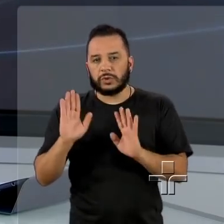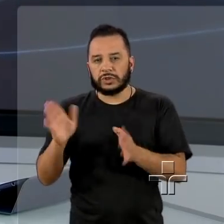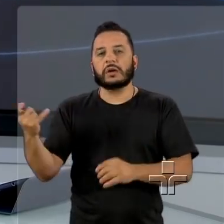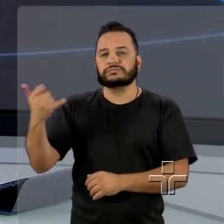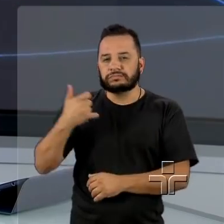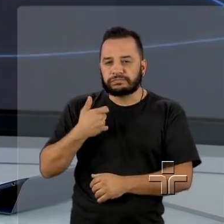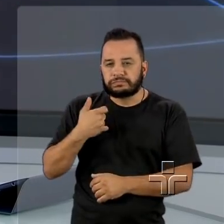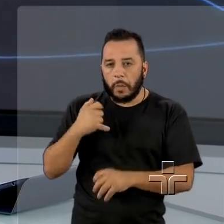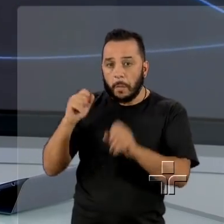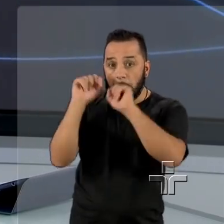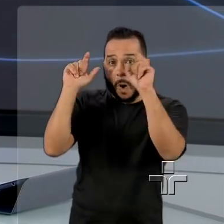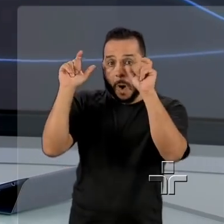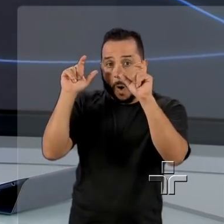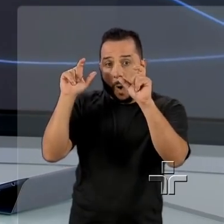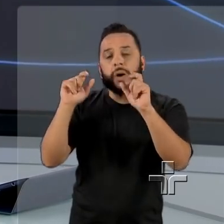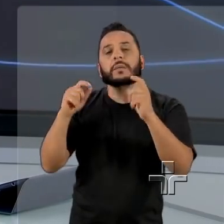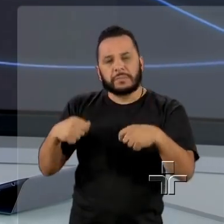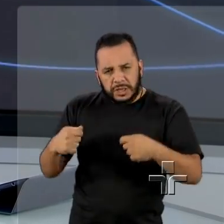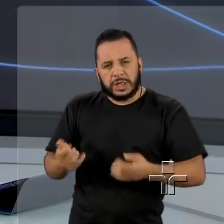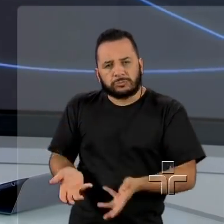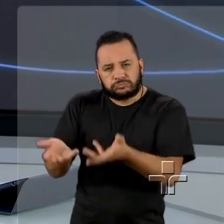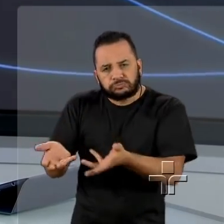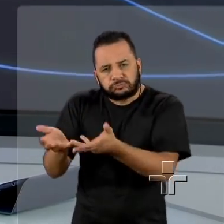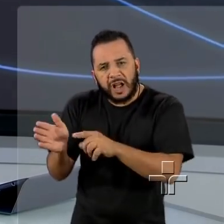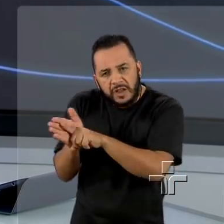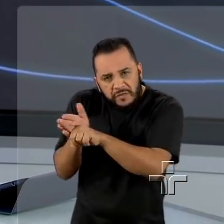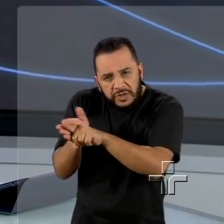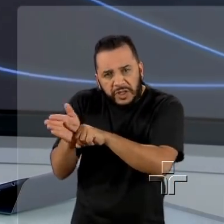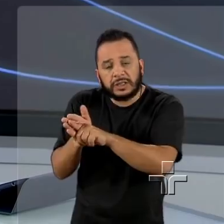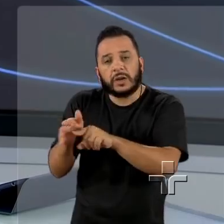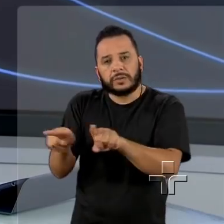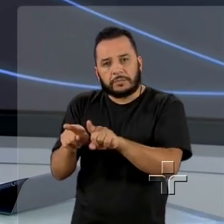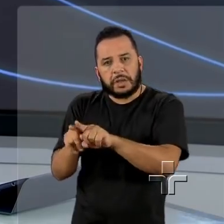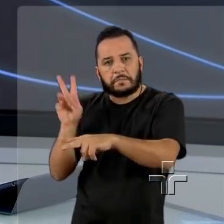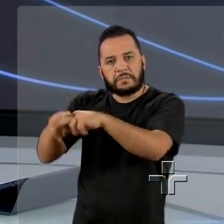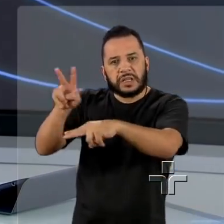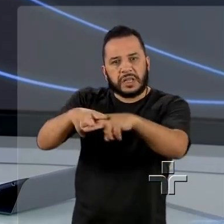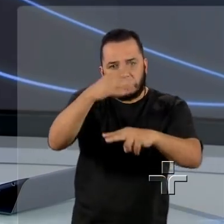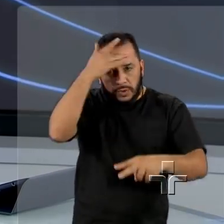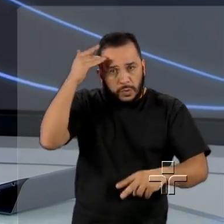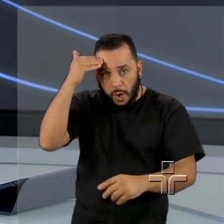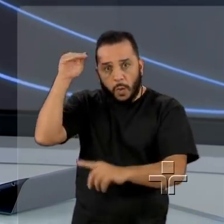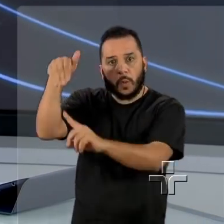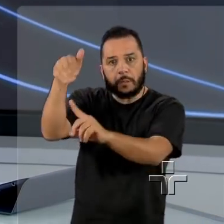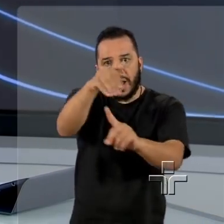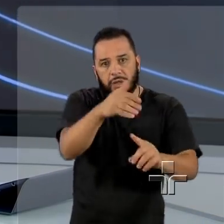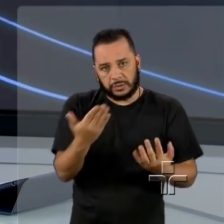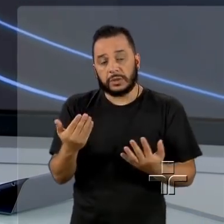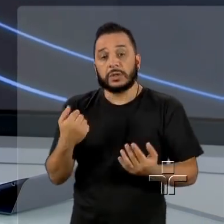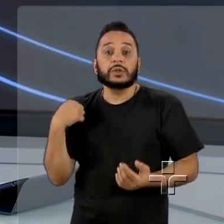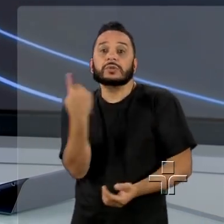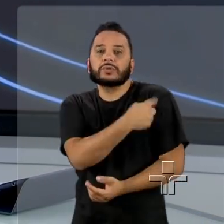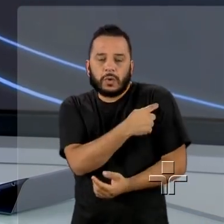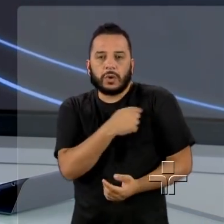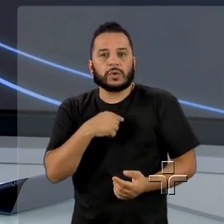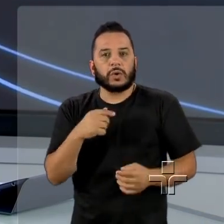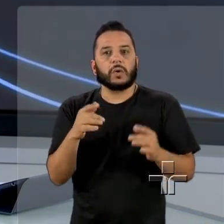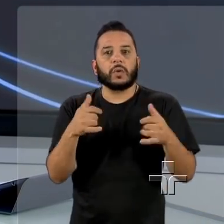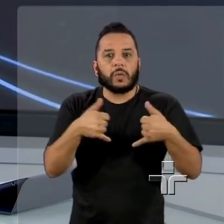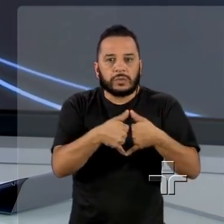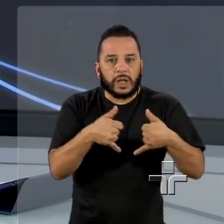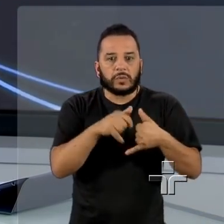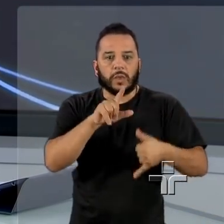Rodoanel começaram em 2013, durante a gestão de Alckmin, mas ainda não foram concluídas. O custo total estimado